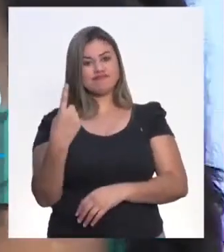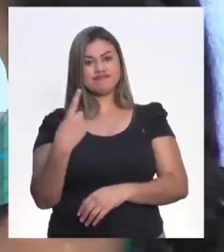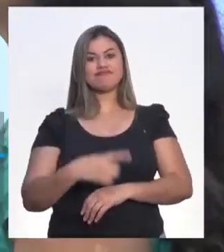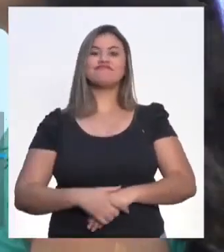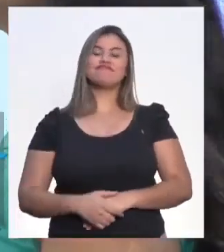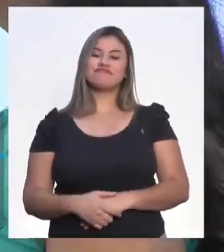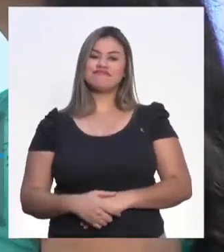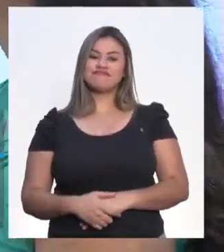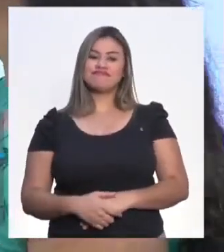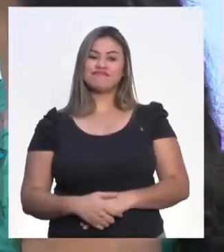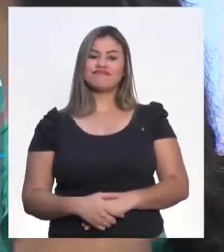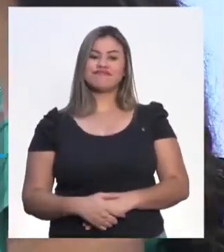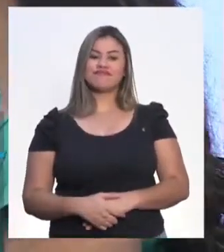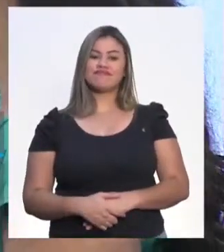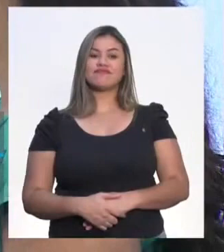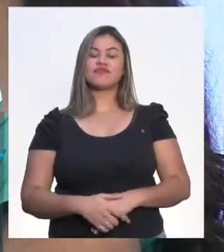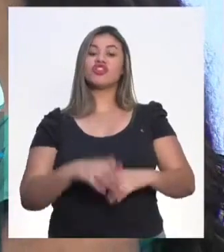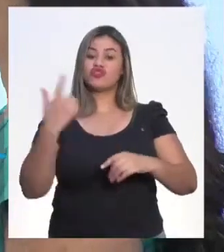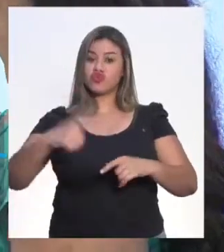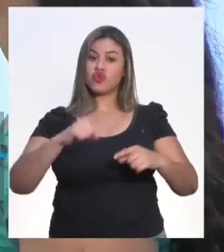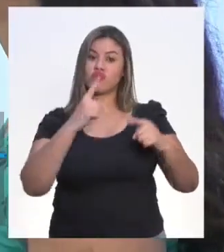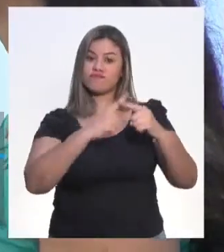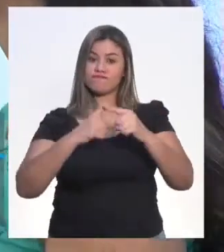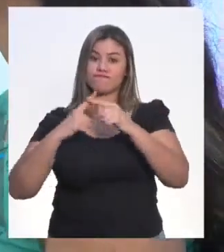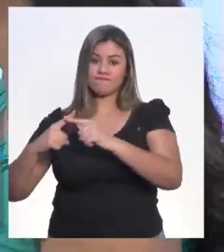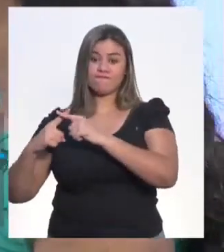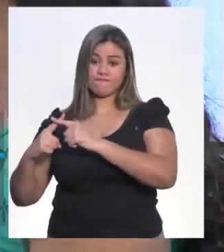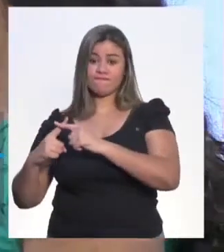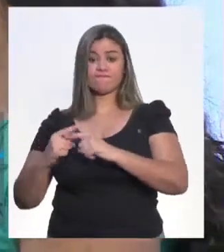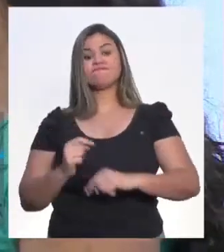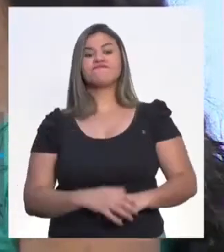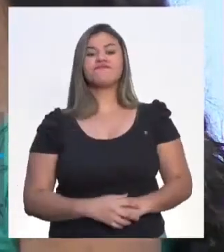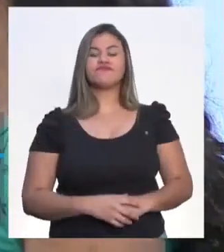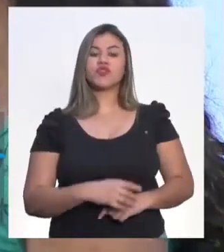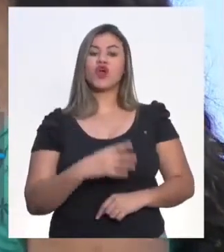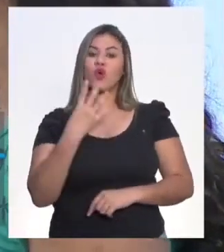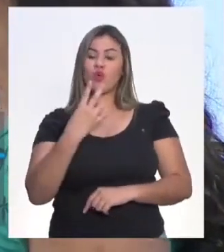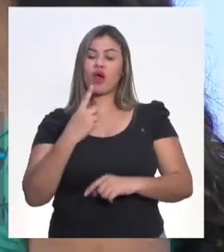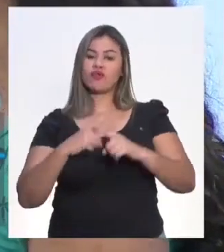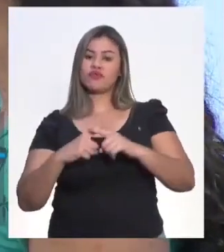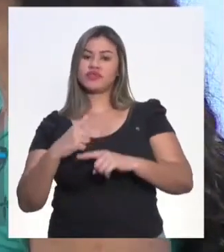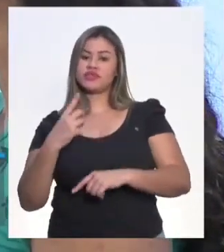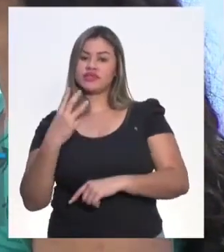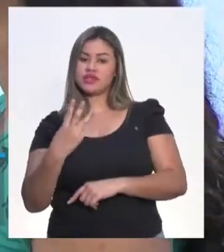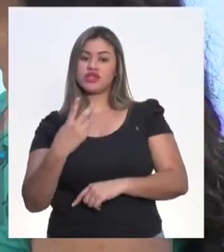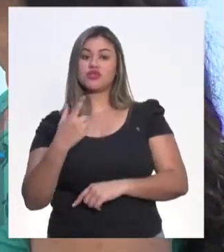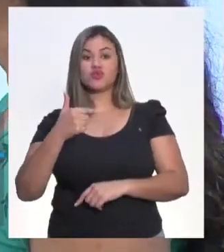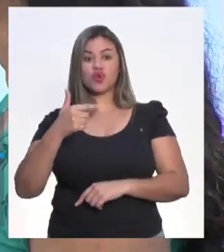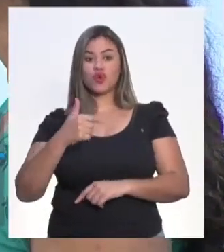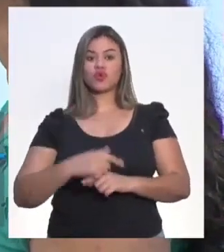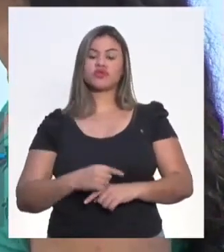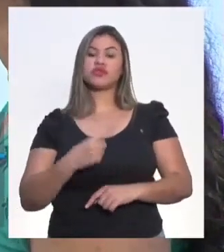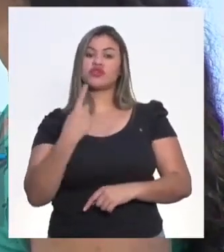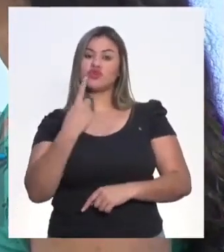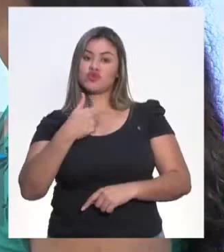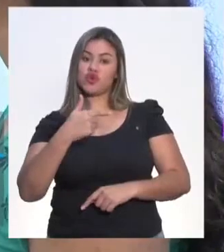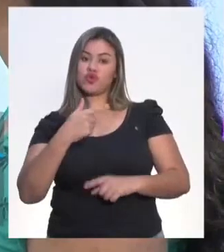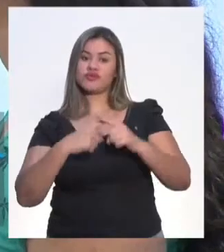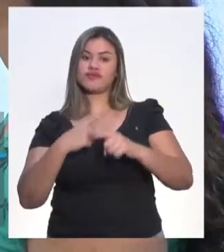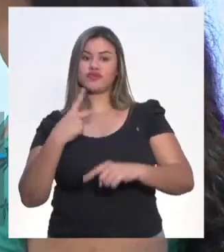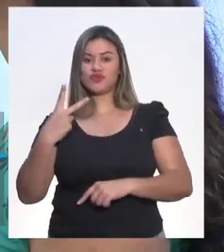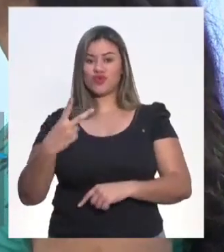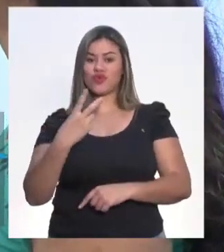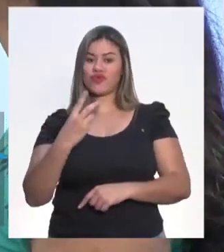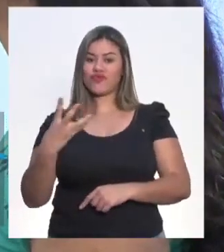sobra uma. Uso o princípio multiplicativo. 4 vezes 3, 12. 12 vezes